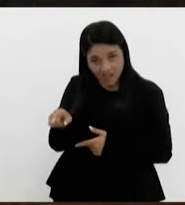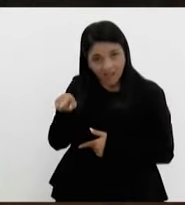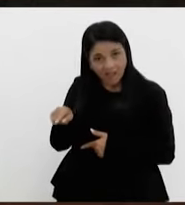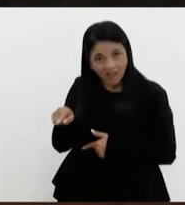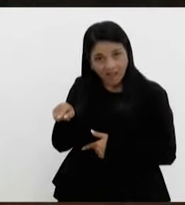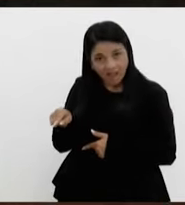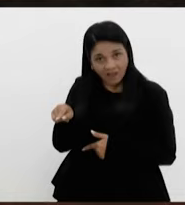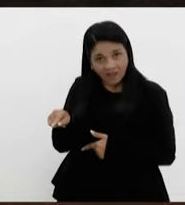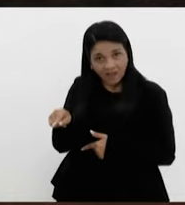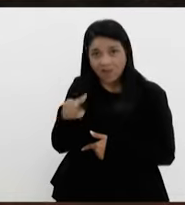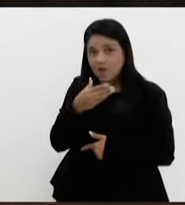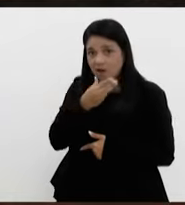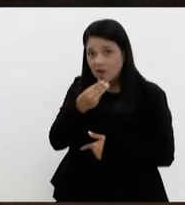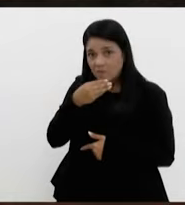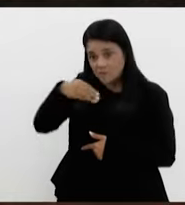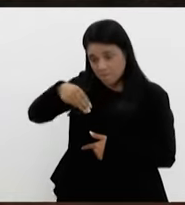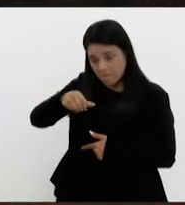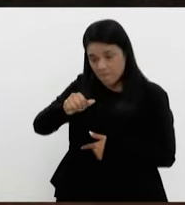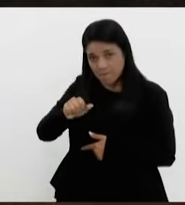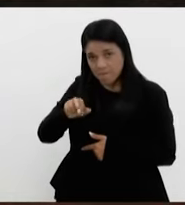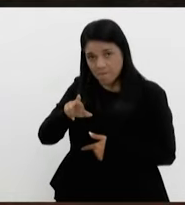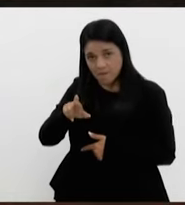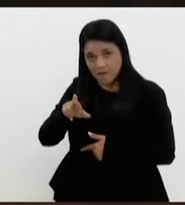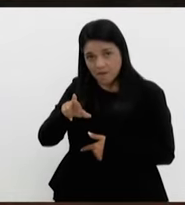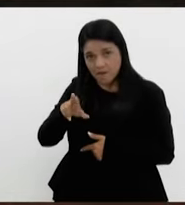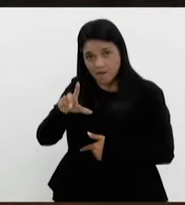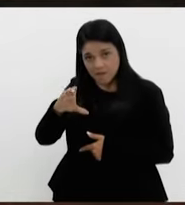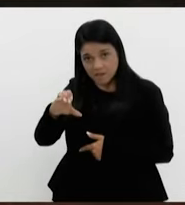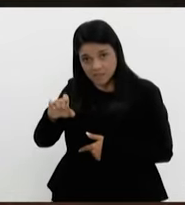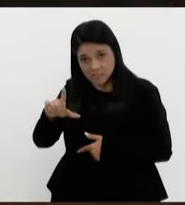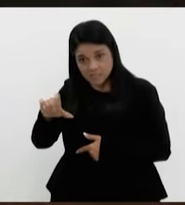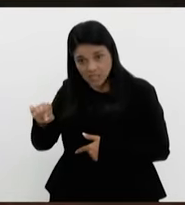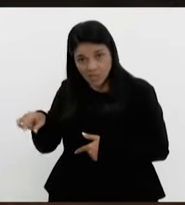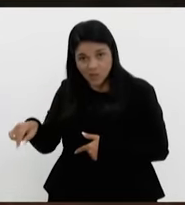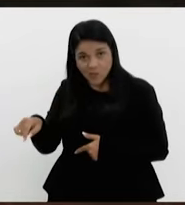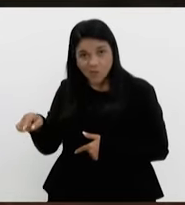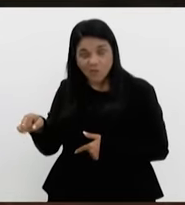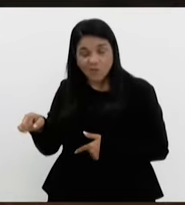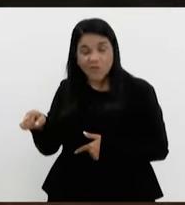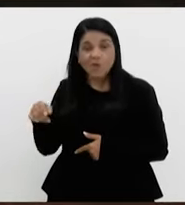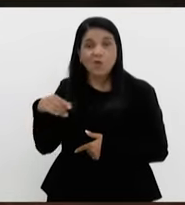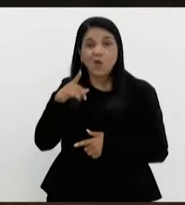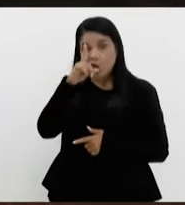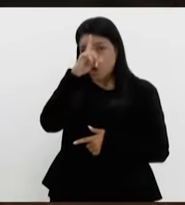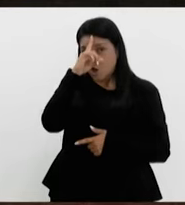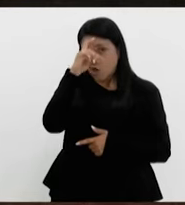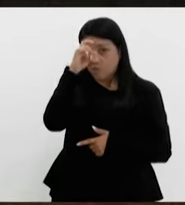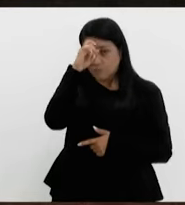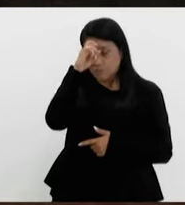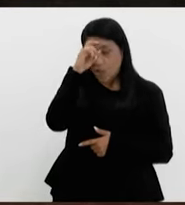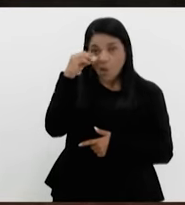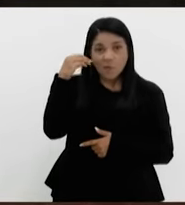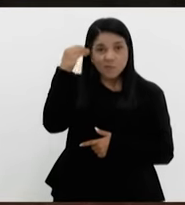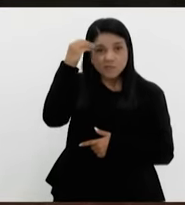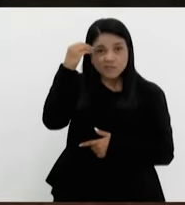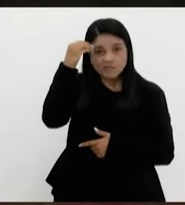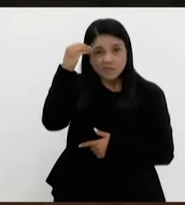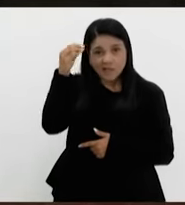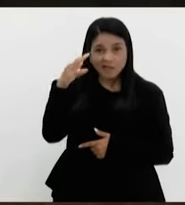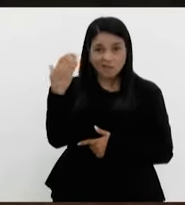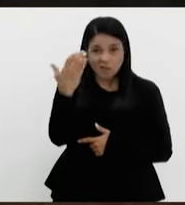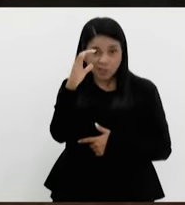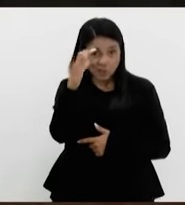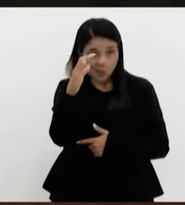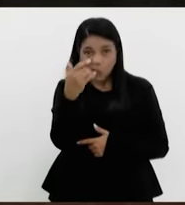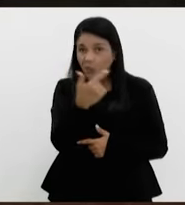esse delinquente, que esse assassino vá para o Hospital Psiquiátrico de Niterói, que é um hospital municipal de custódia, que não tem